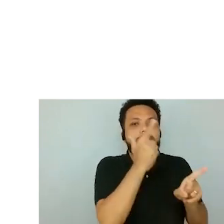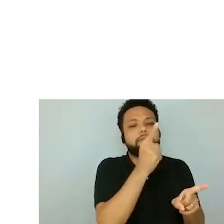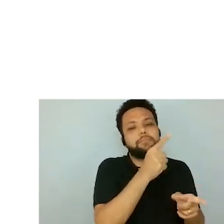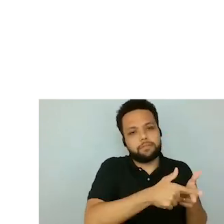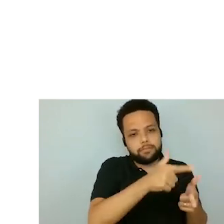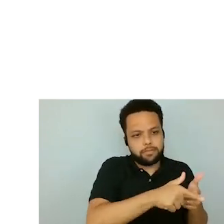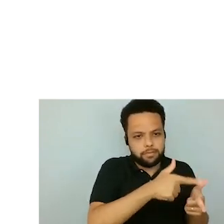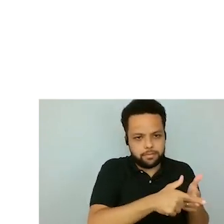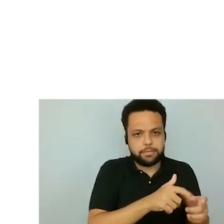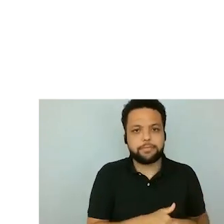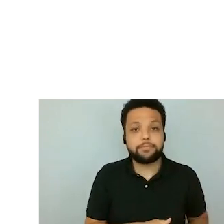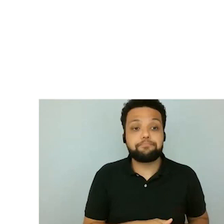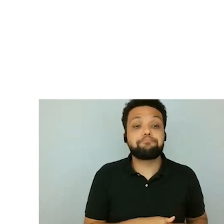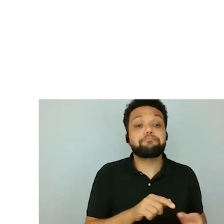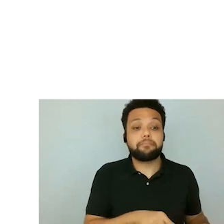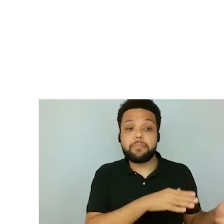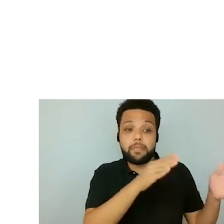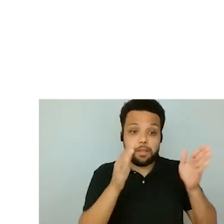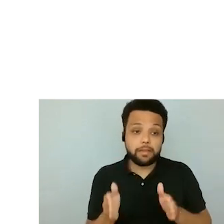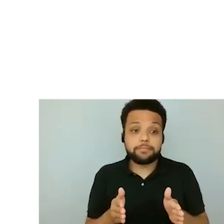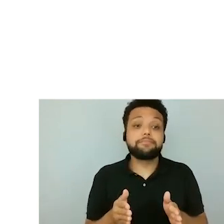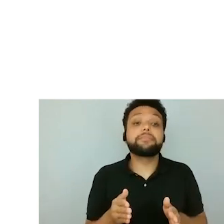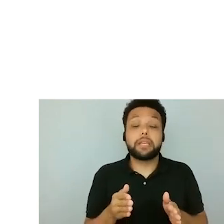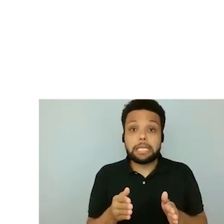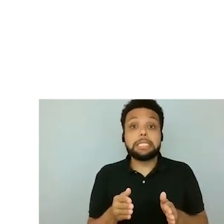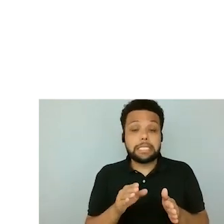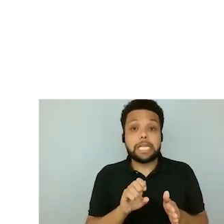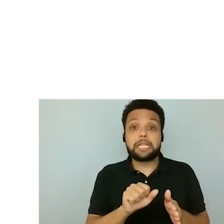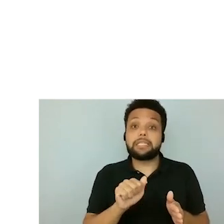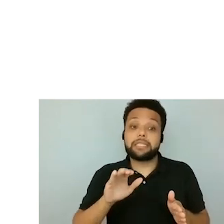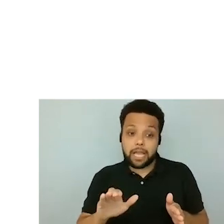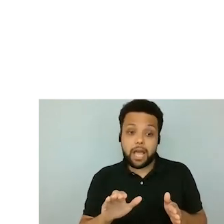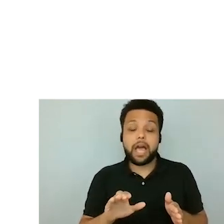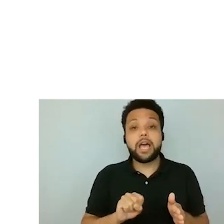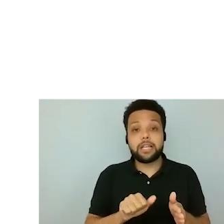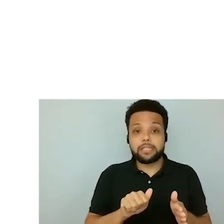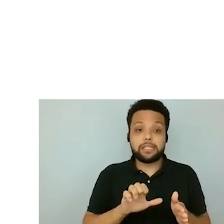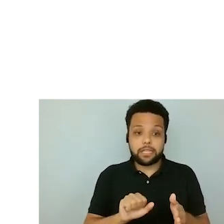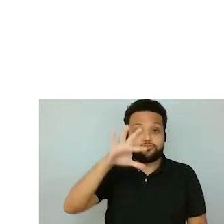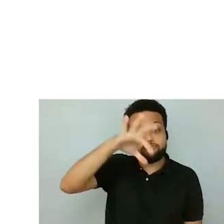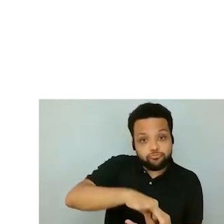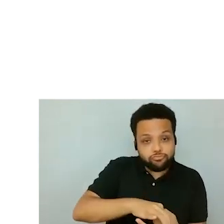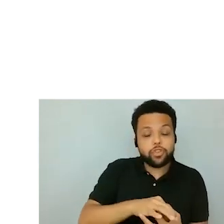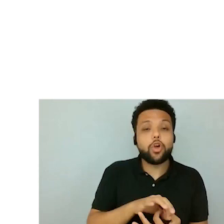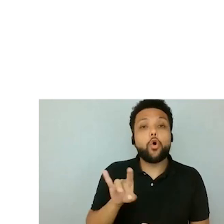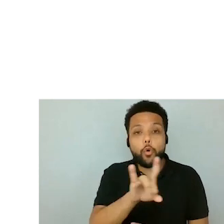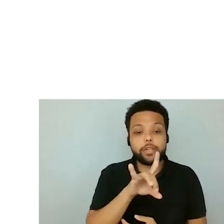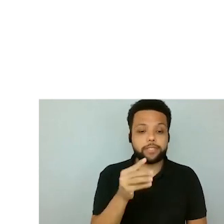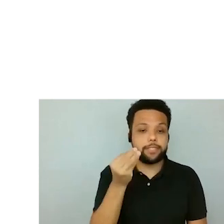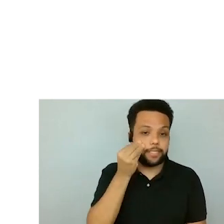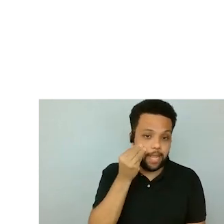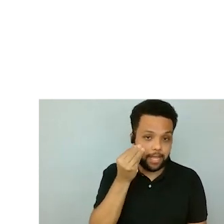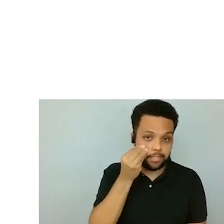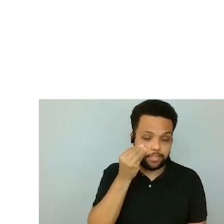steps de análise de dependências de teste SASH, planejamos inserir próximo dos testes unitários e antes do deploy do ambiente de